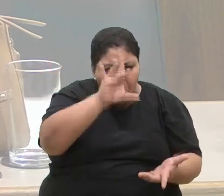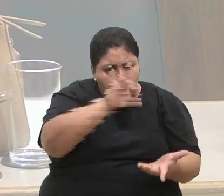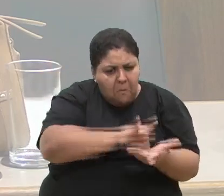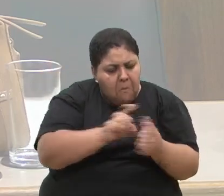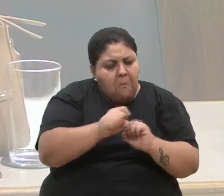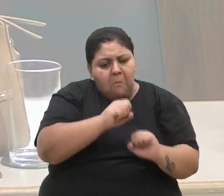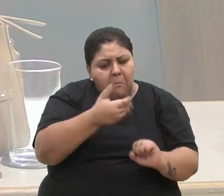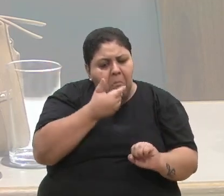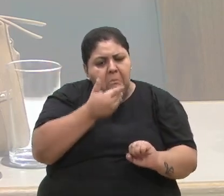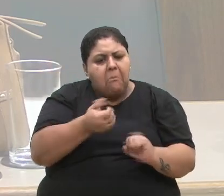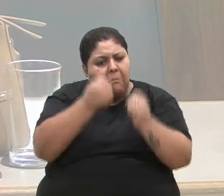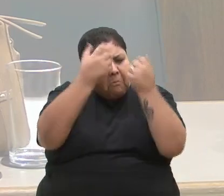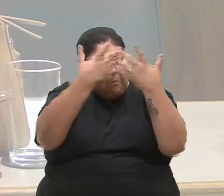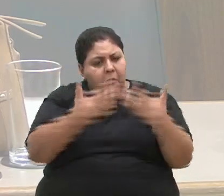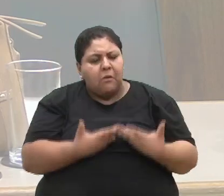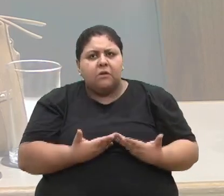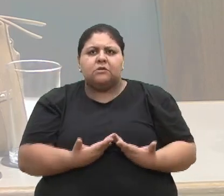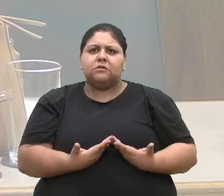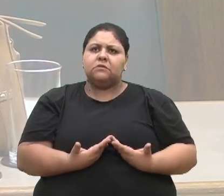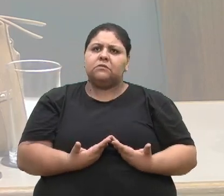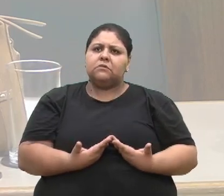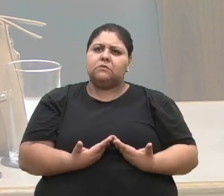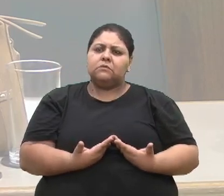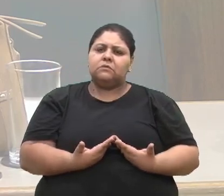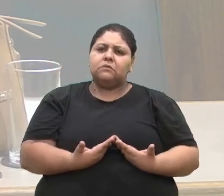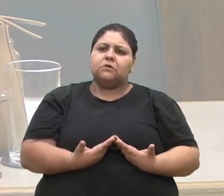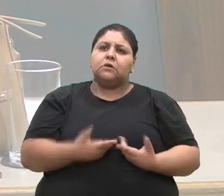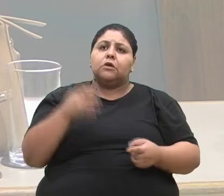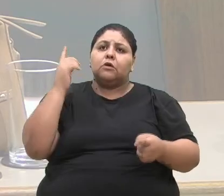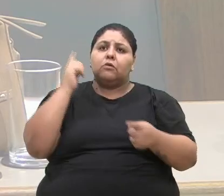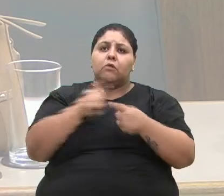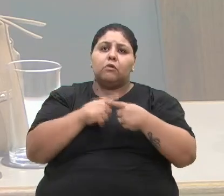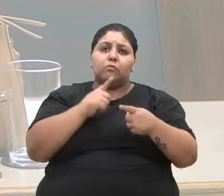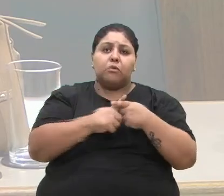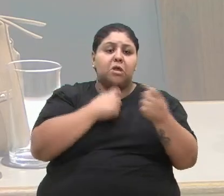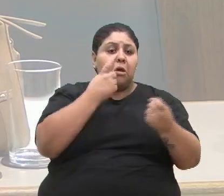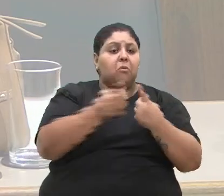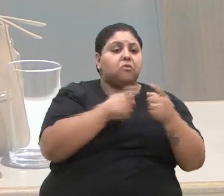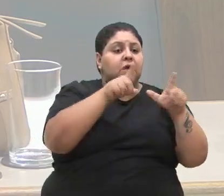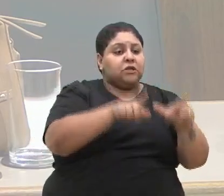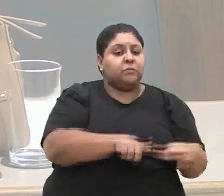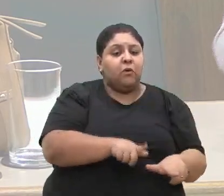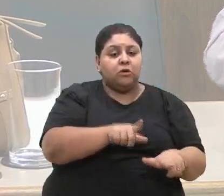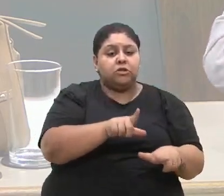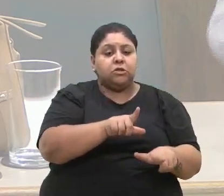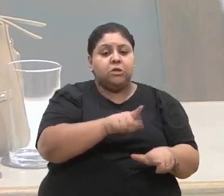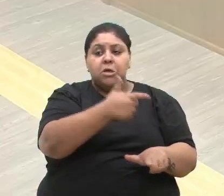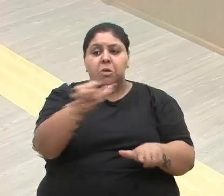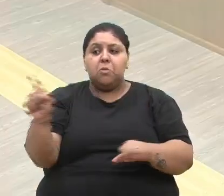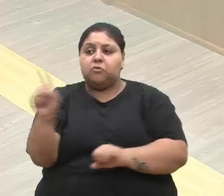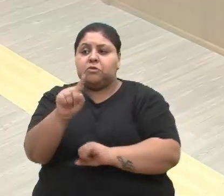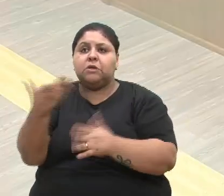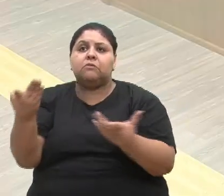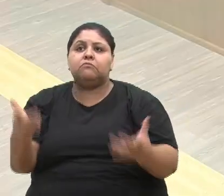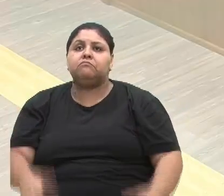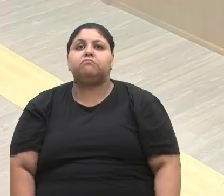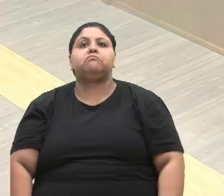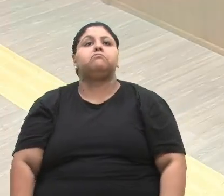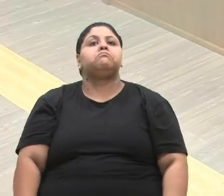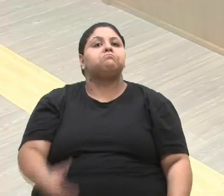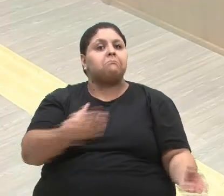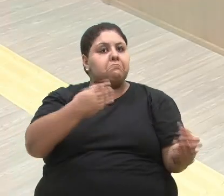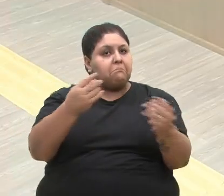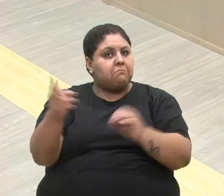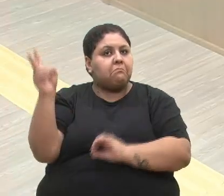pedido de explicação à Secretaria Municipal de Trânsito e Transporte, por que que em uns lugares dá e em outros não. Obrigado, vereador. Olha, muito bem